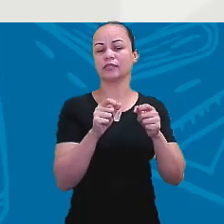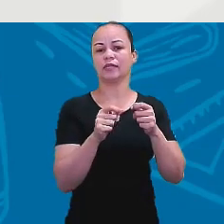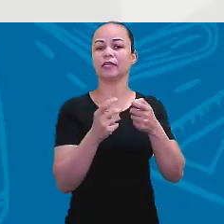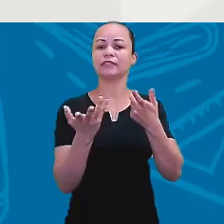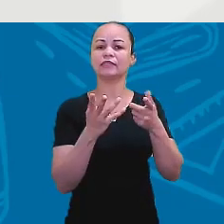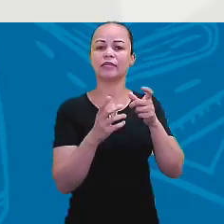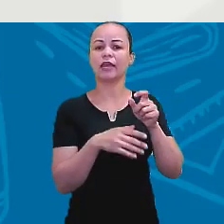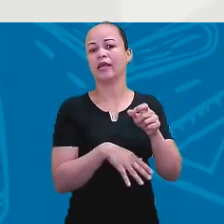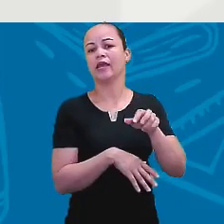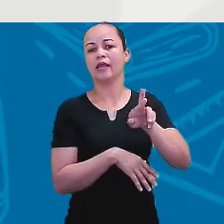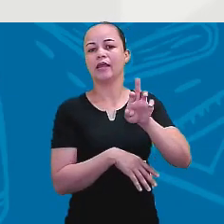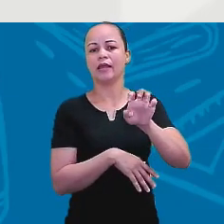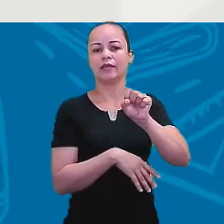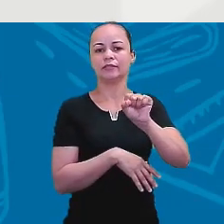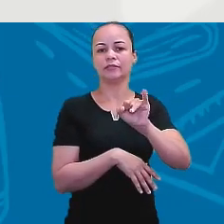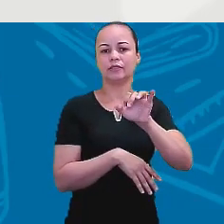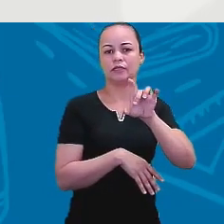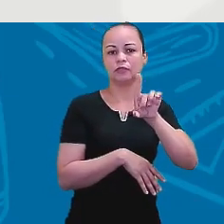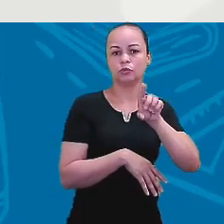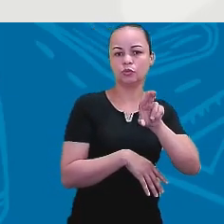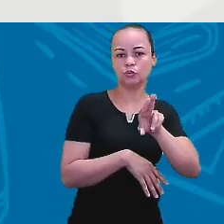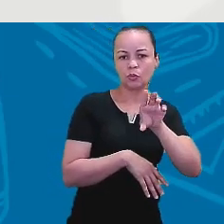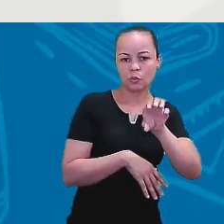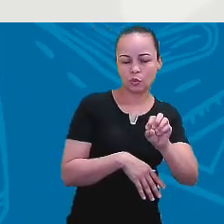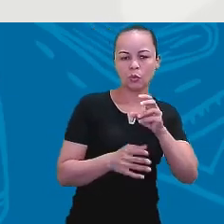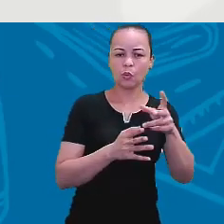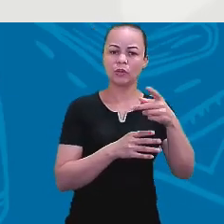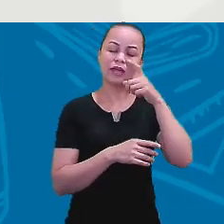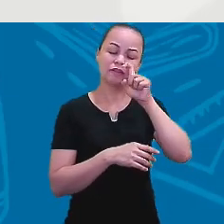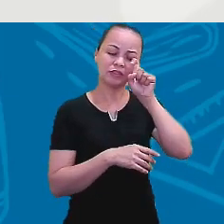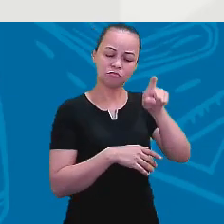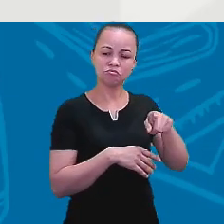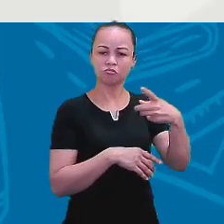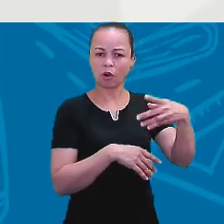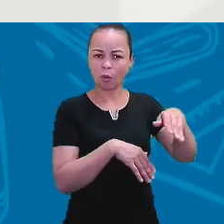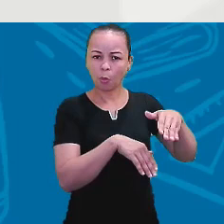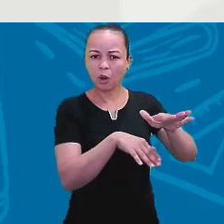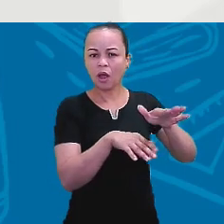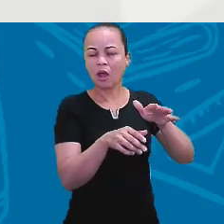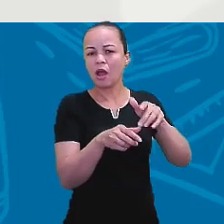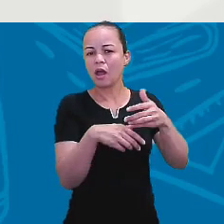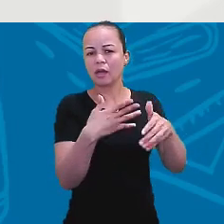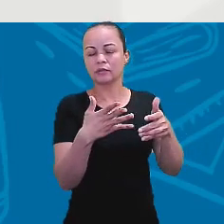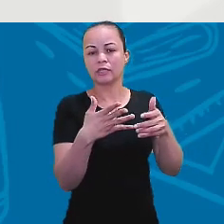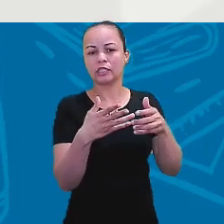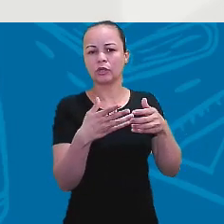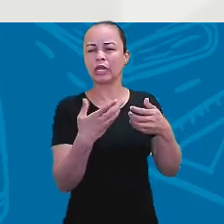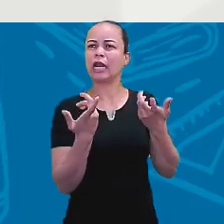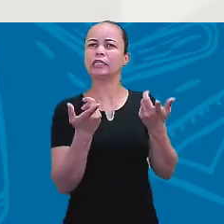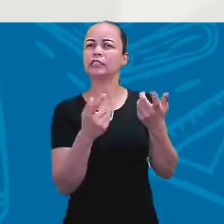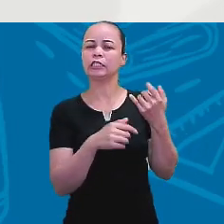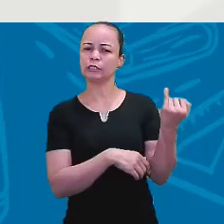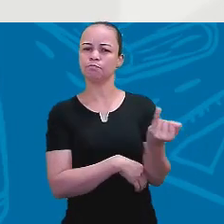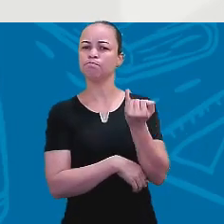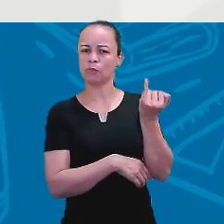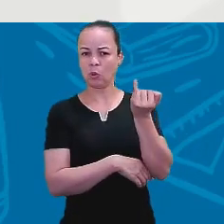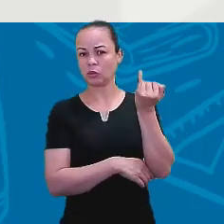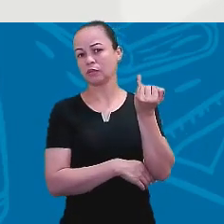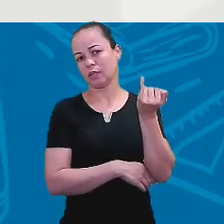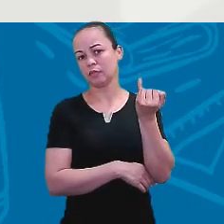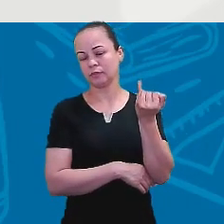esse resíduo ele vai ser descartado, né? E o grande X da questão, né, a grande